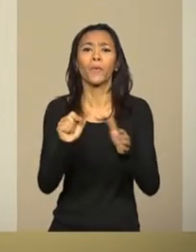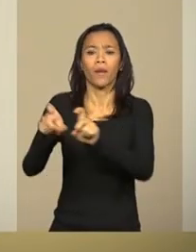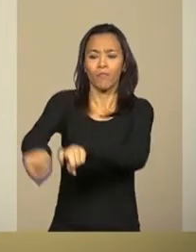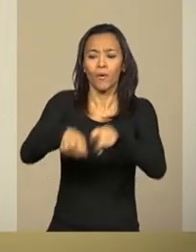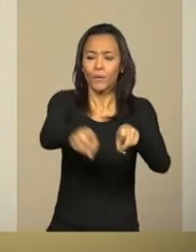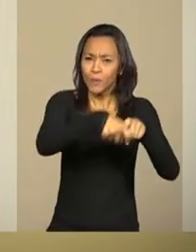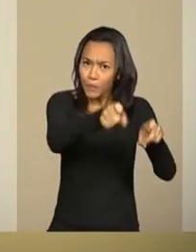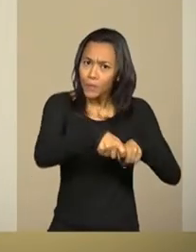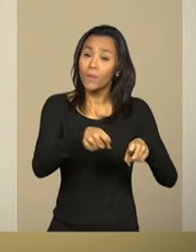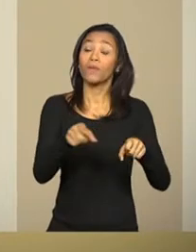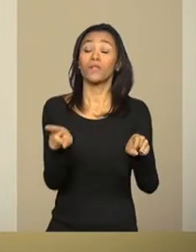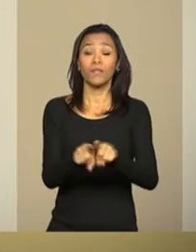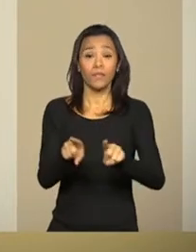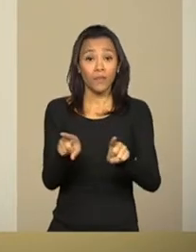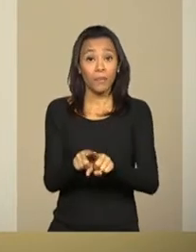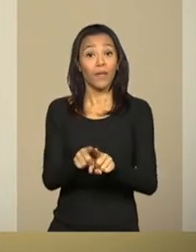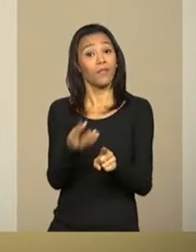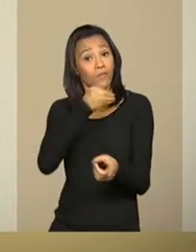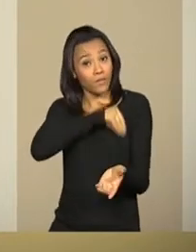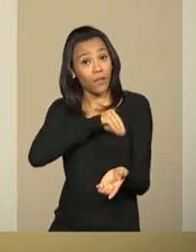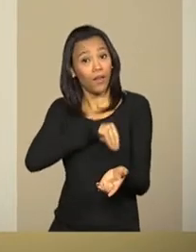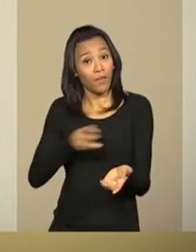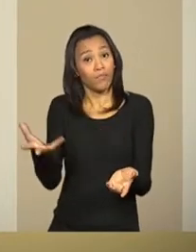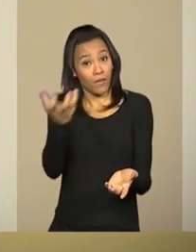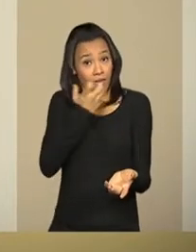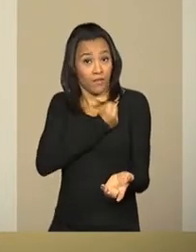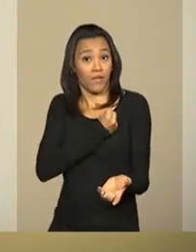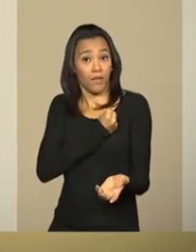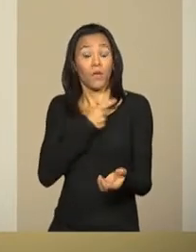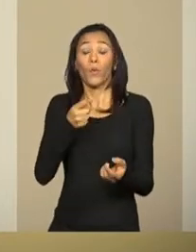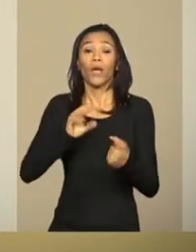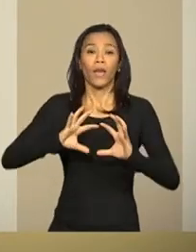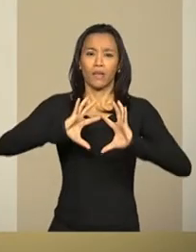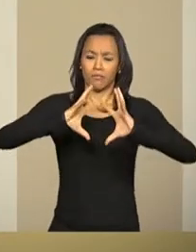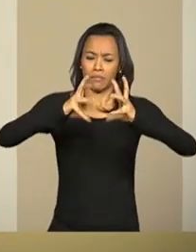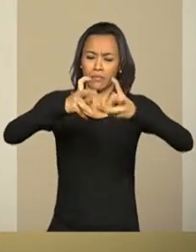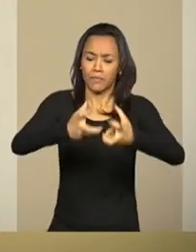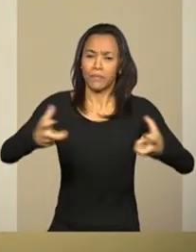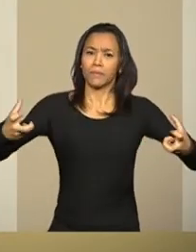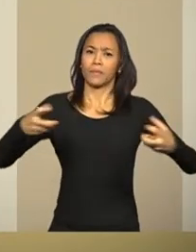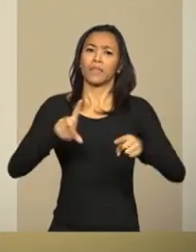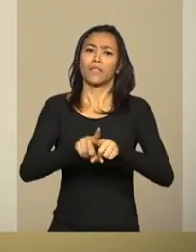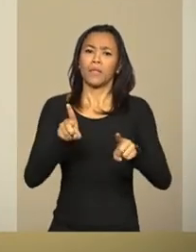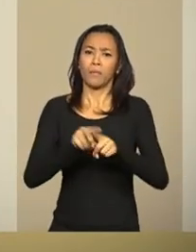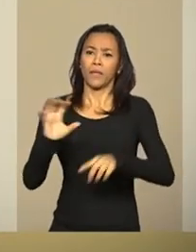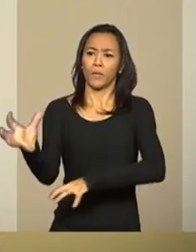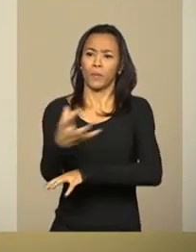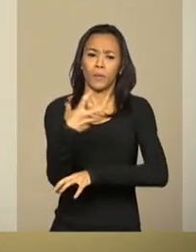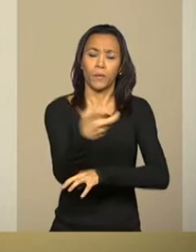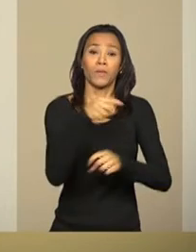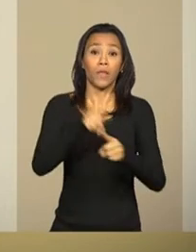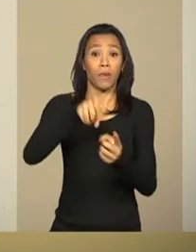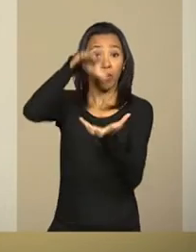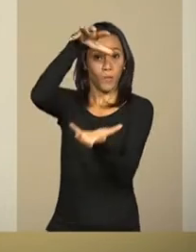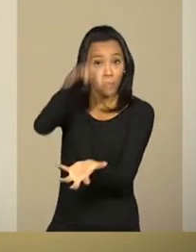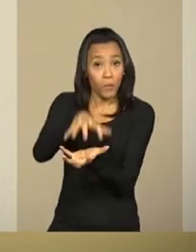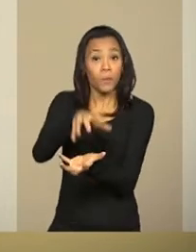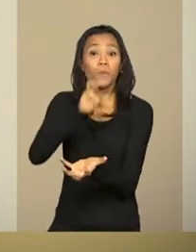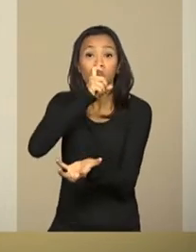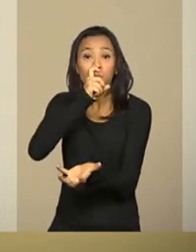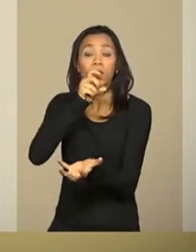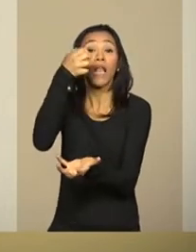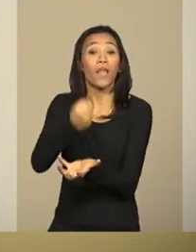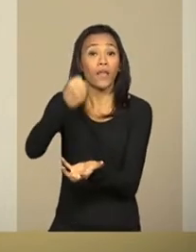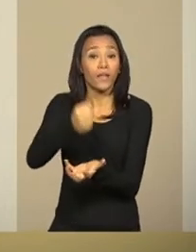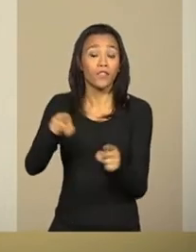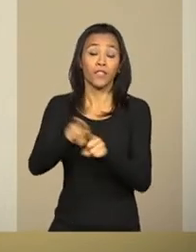e, consequentemente, a renda que ele recebe. São tratores, são colheitadeiras, sistema de resfriamento de leite,